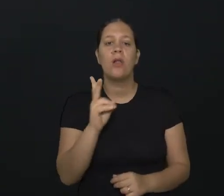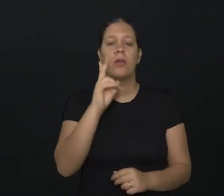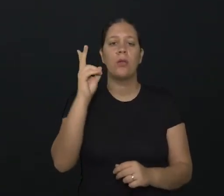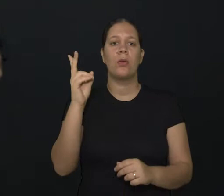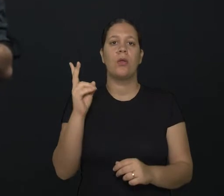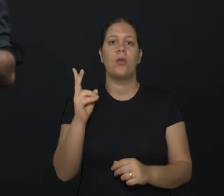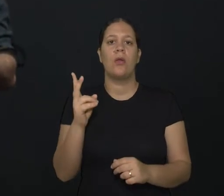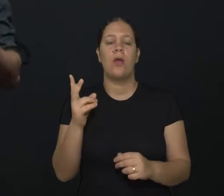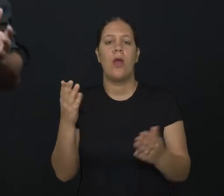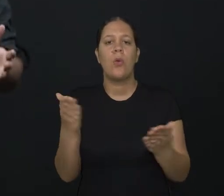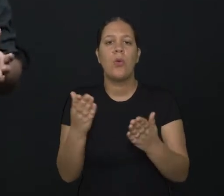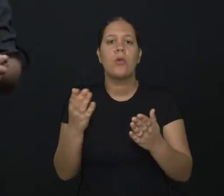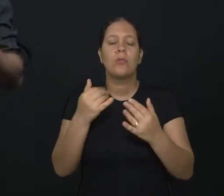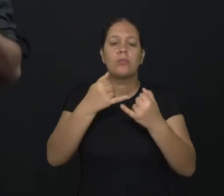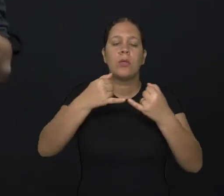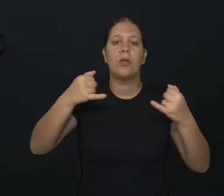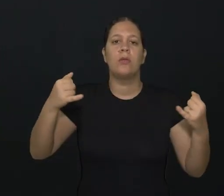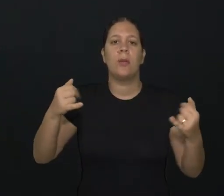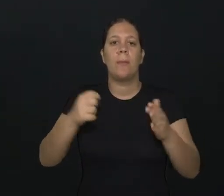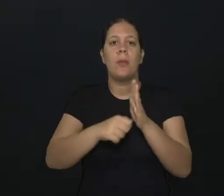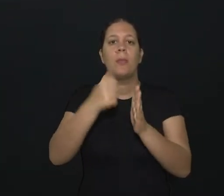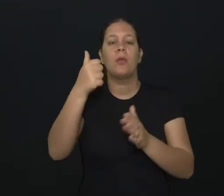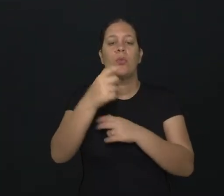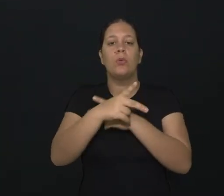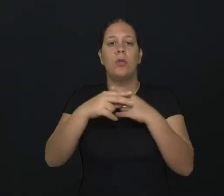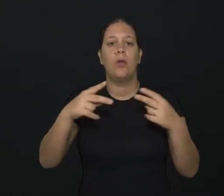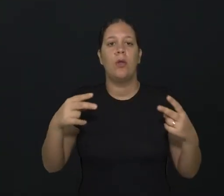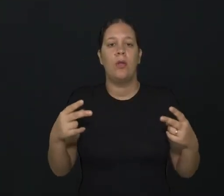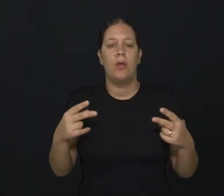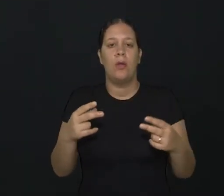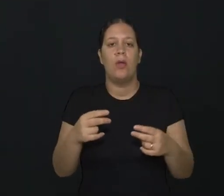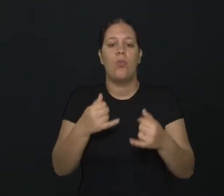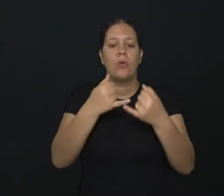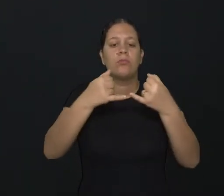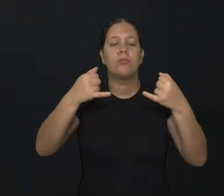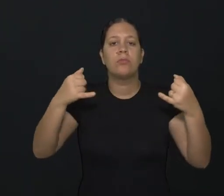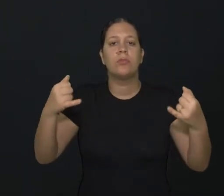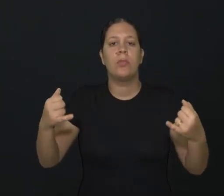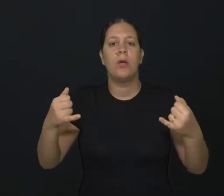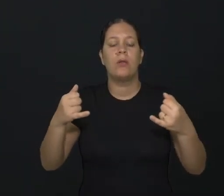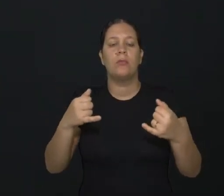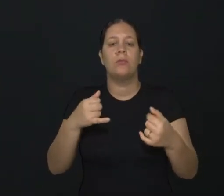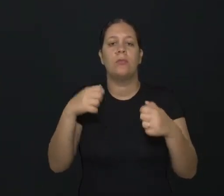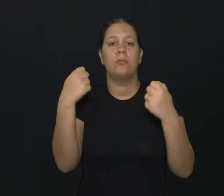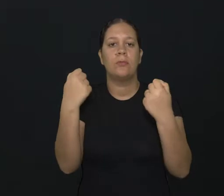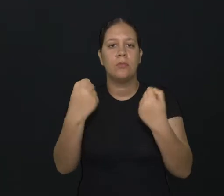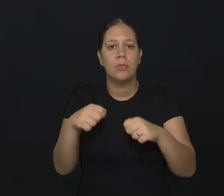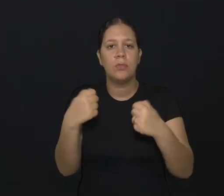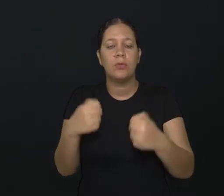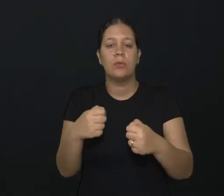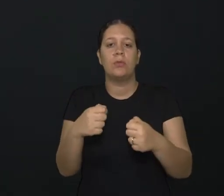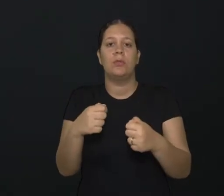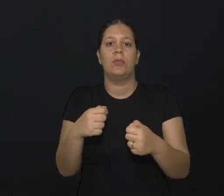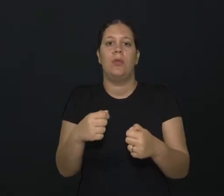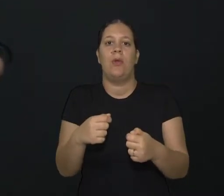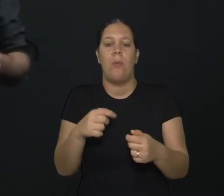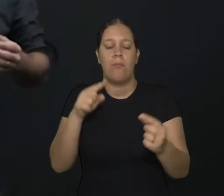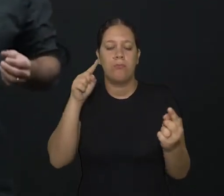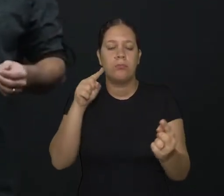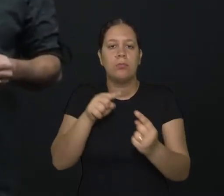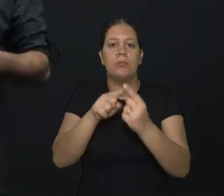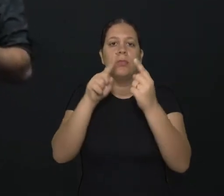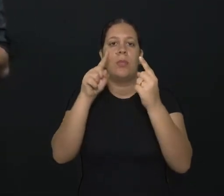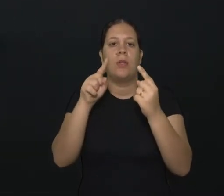pontos que determinarão essa reta? Bem, primeira coisa é, uma reta ela é definida por pelo menos 2